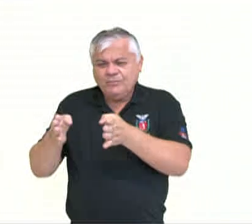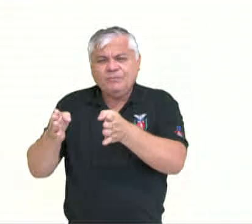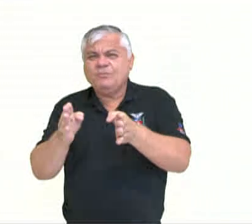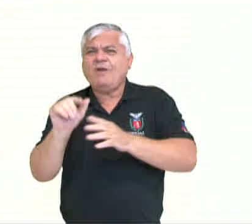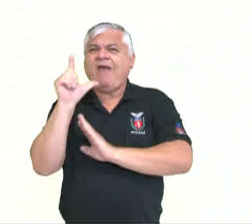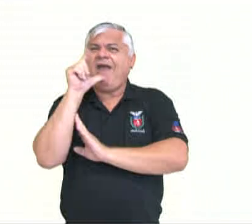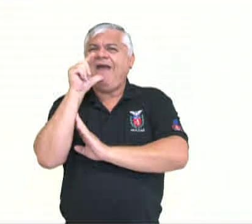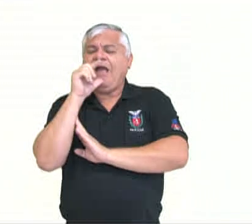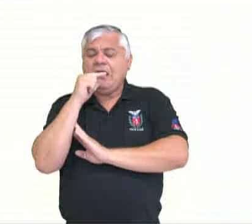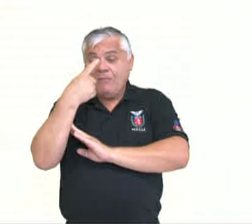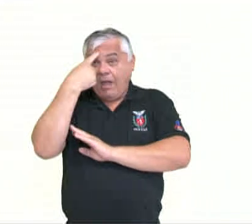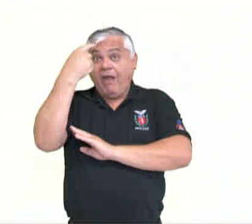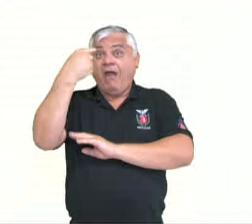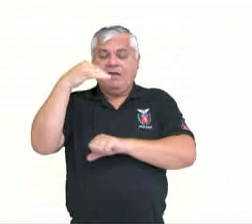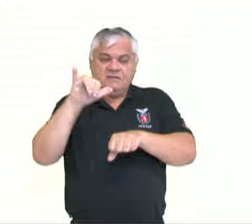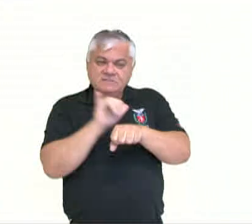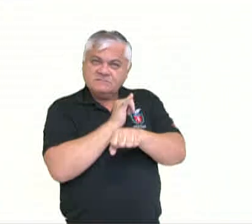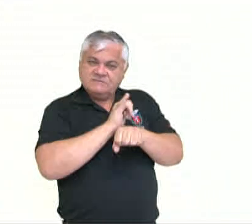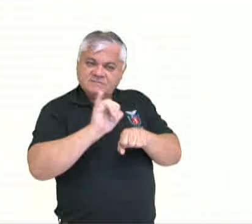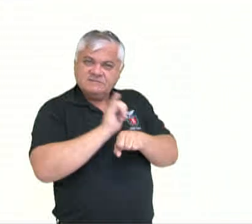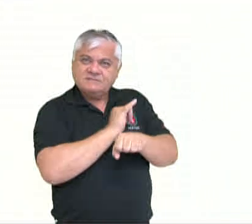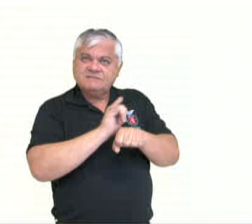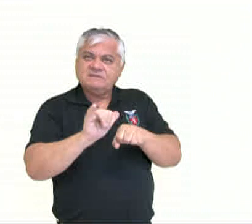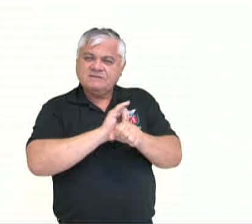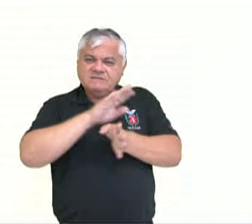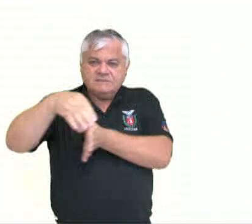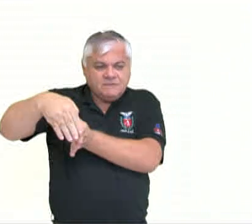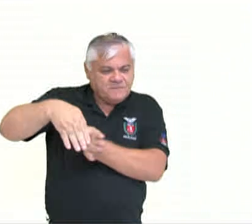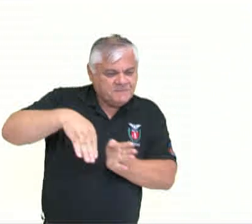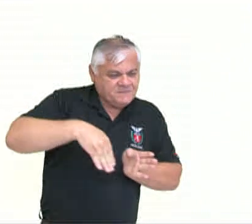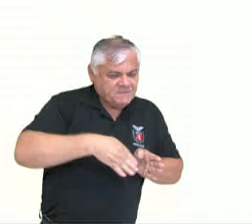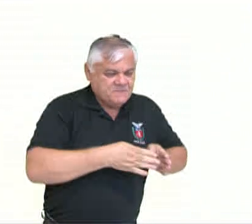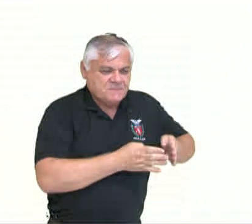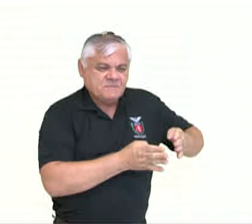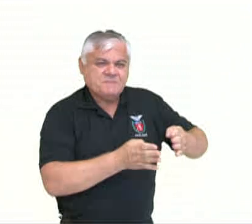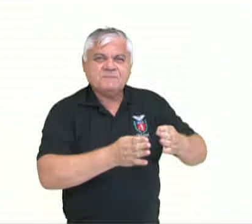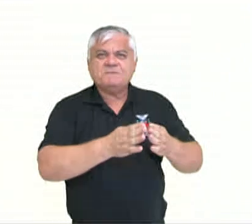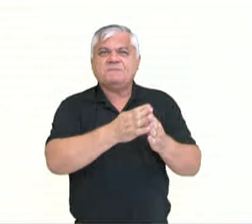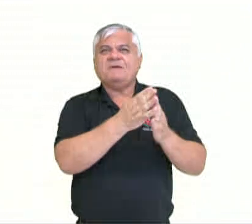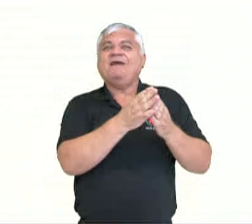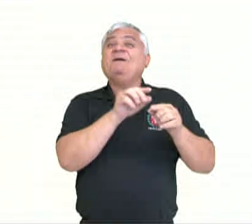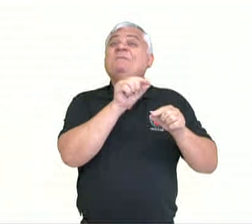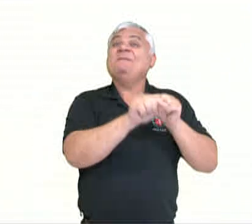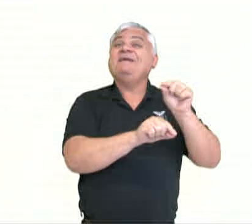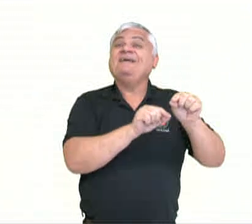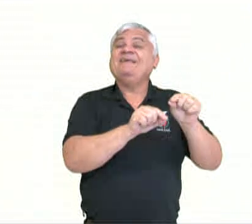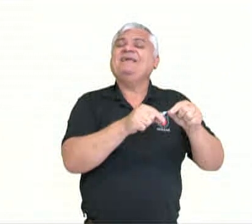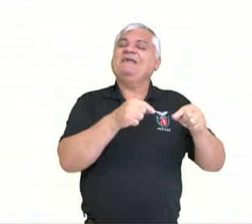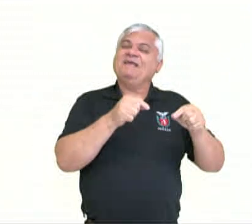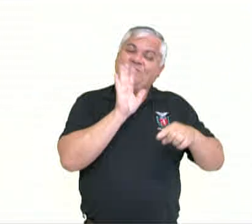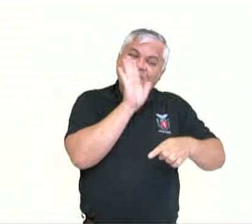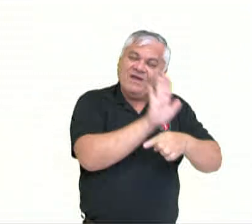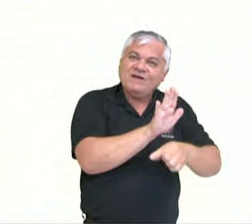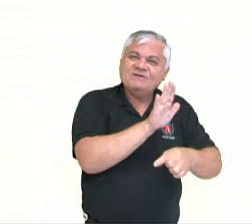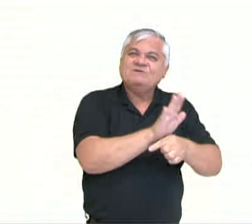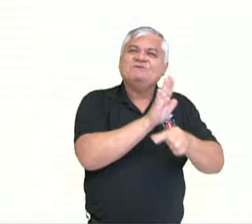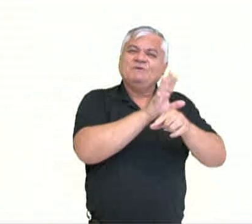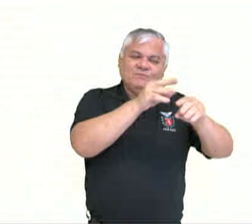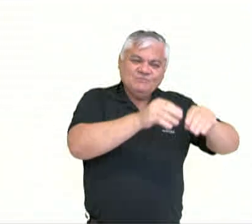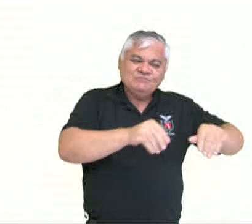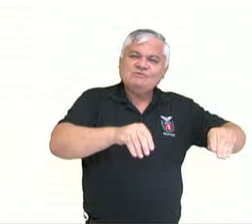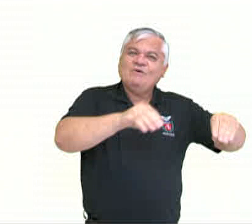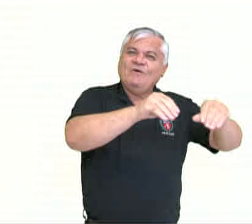e estratégias para a sua própria sobrevivência. Então já existiu aí nessas civilizações